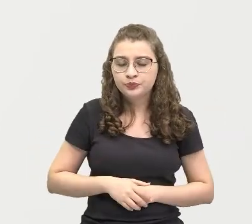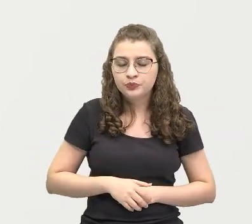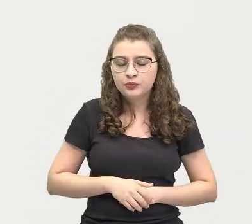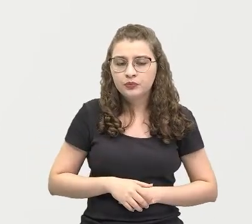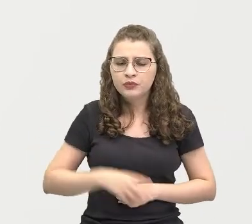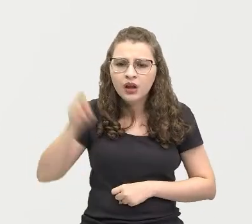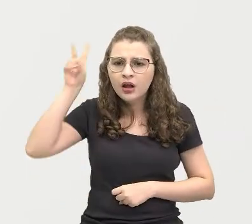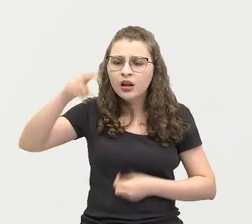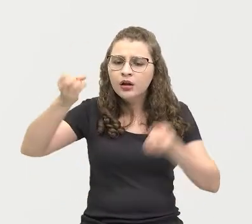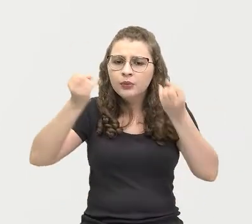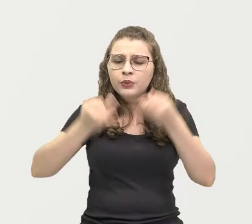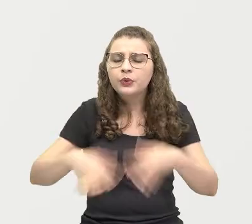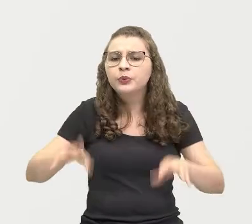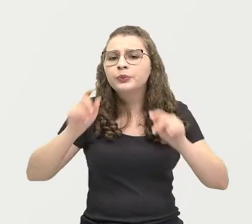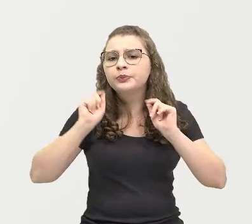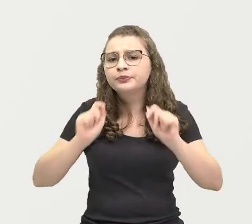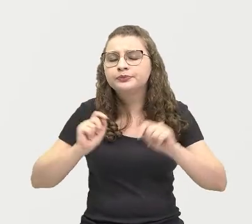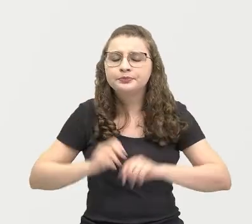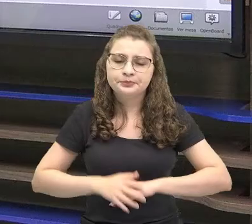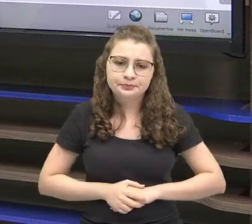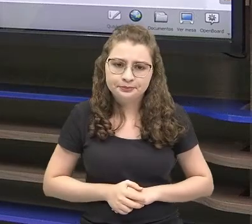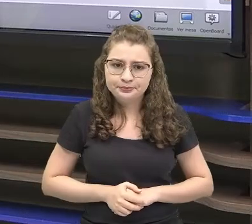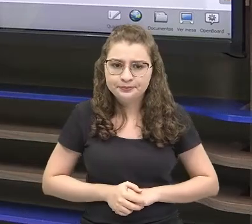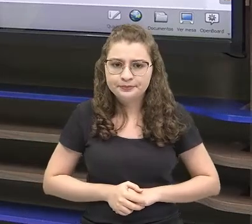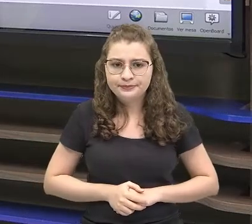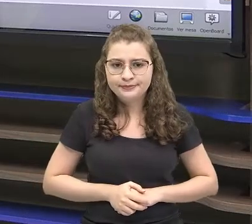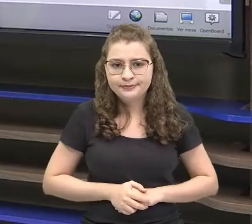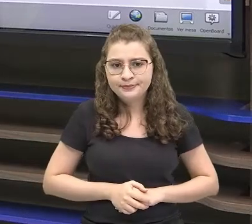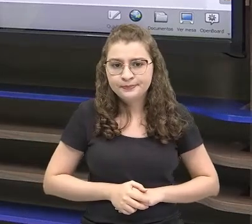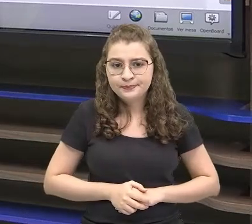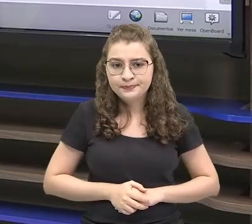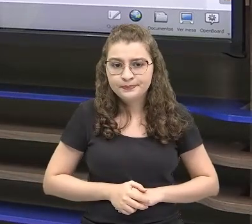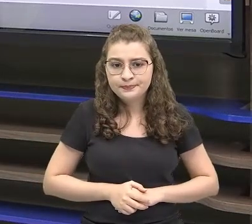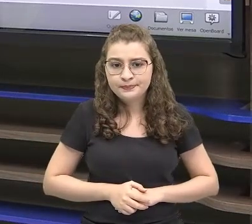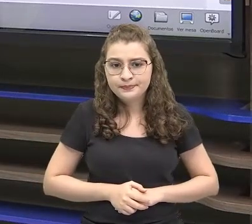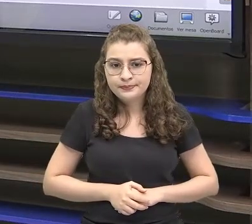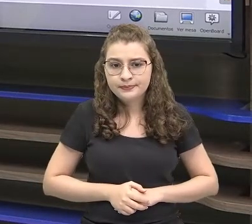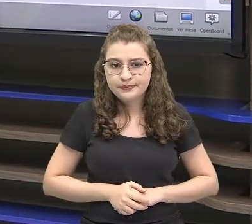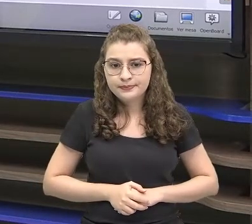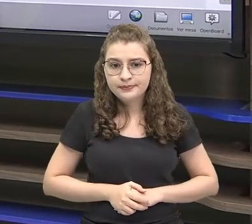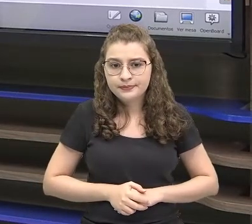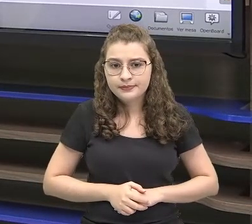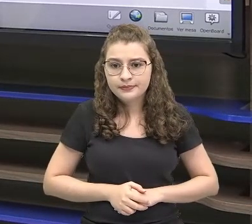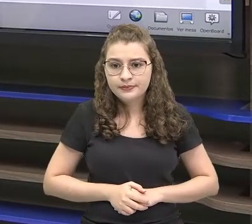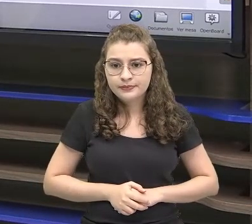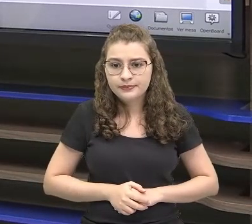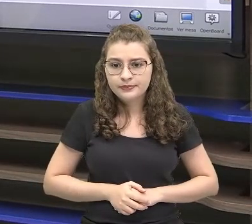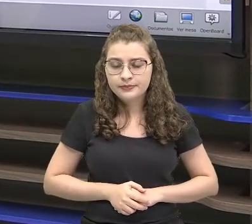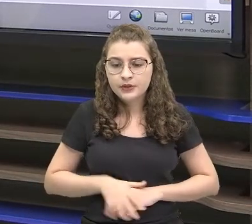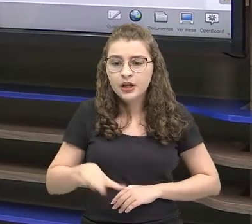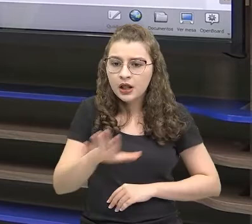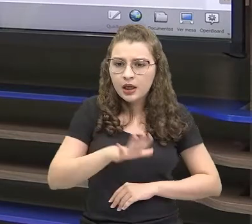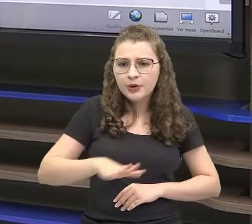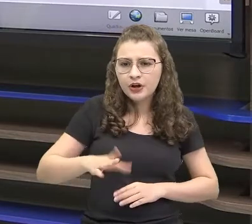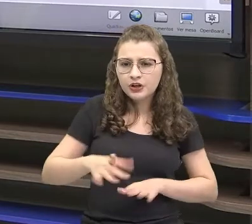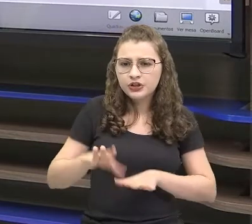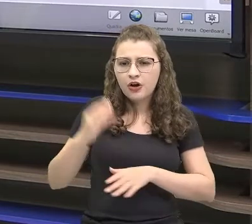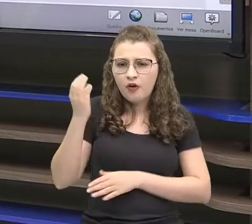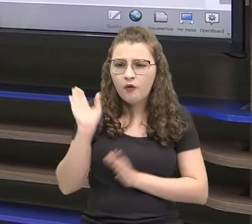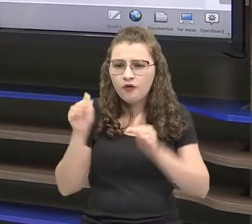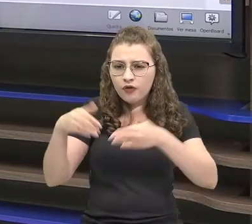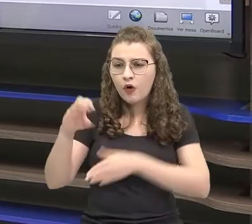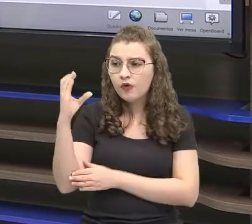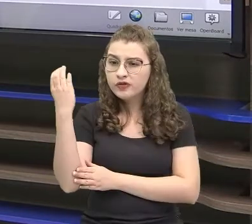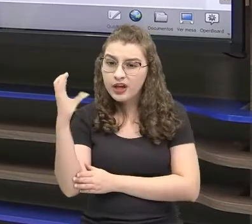para você aqui que ele tinha uma formação determinista e positivista? Então,